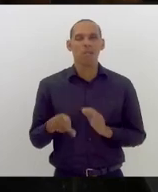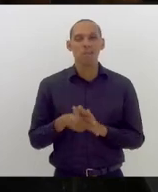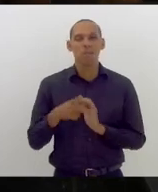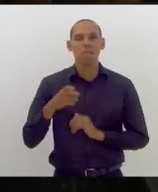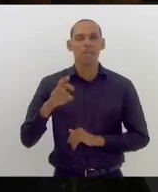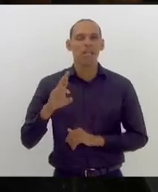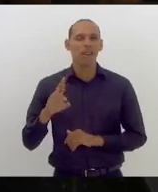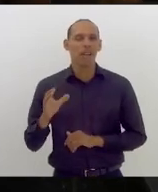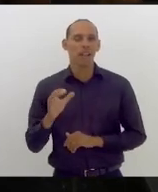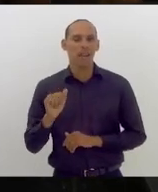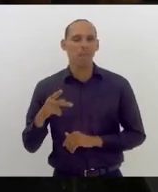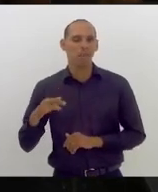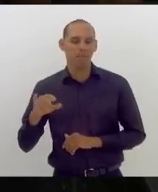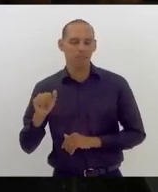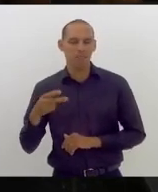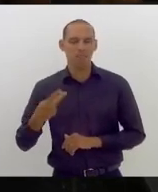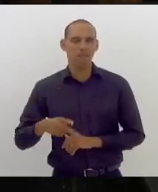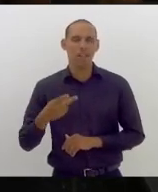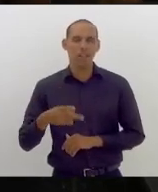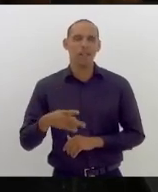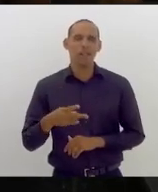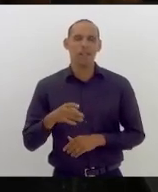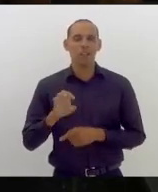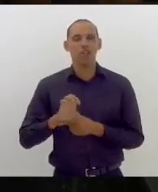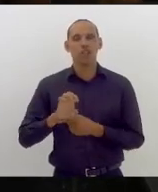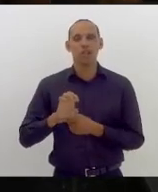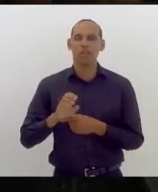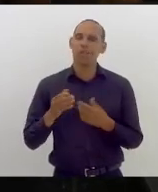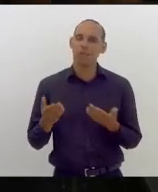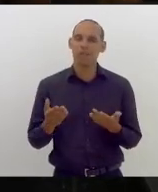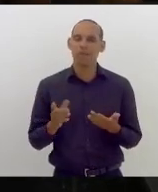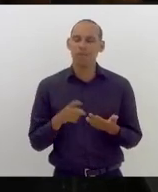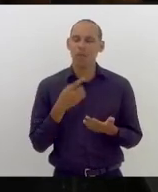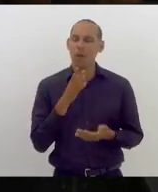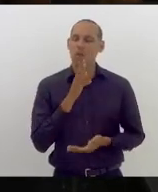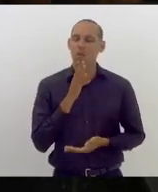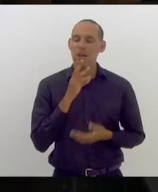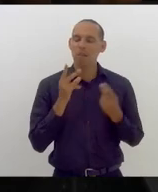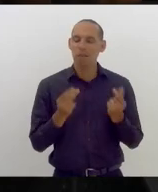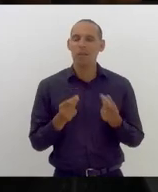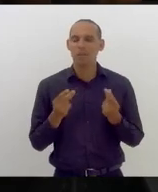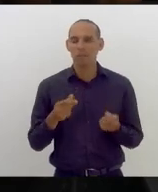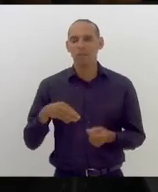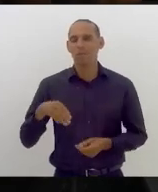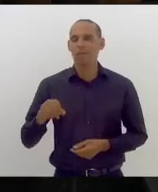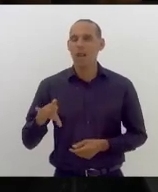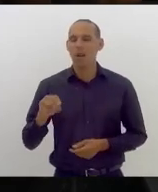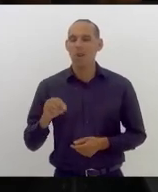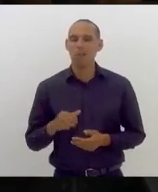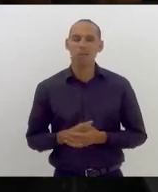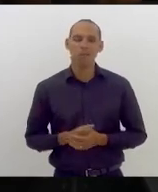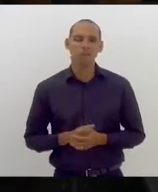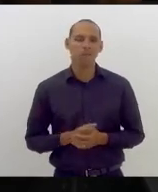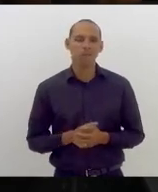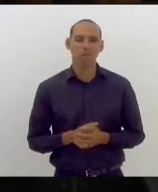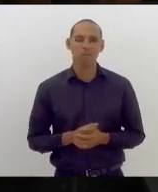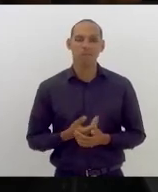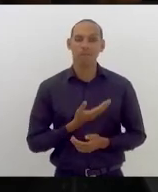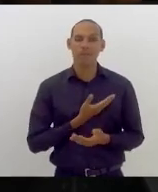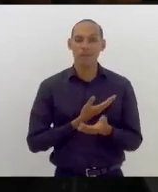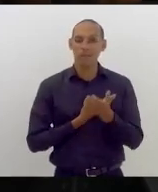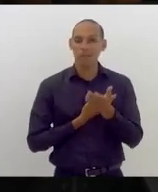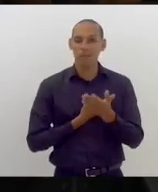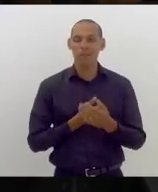estado. Então, Mauro, acho que a gente conhece há um pouquinho mais de tempo. Ao meu amigo